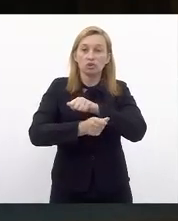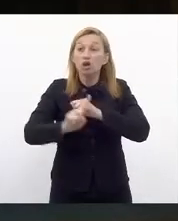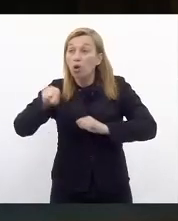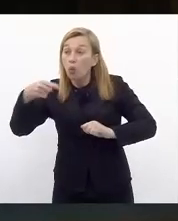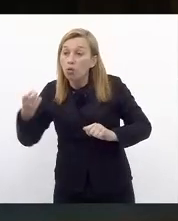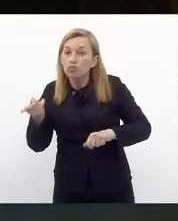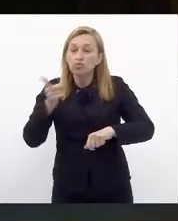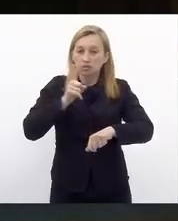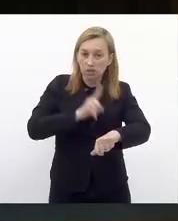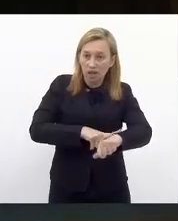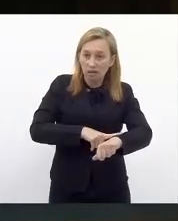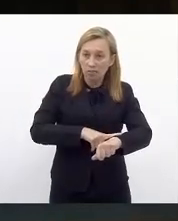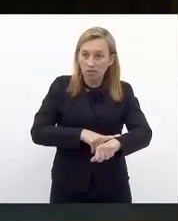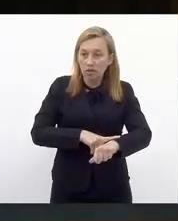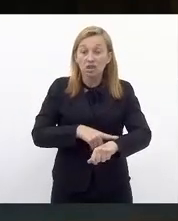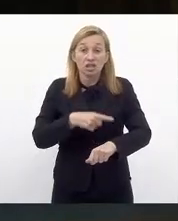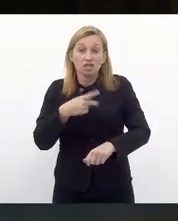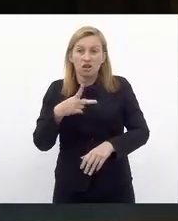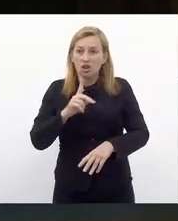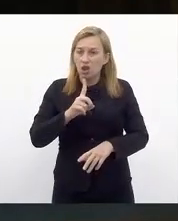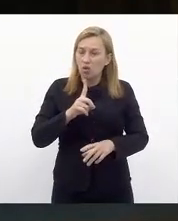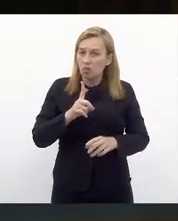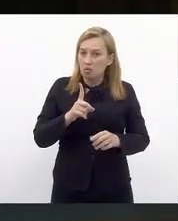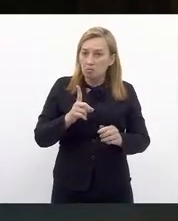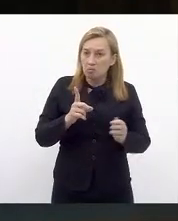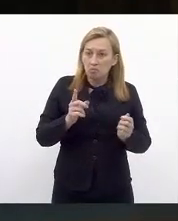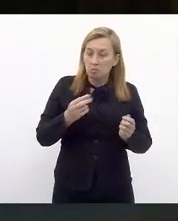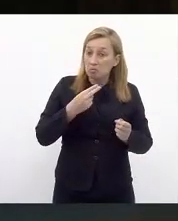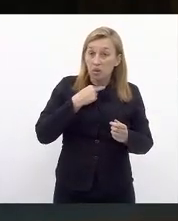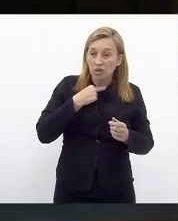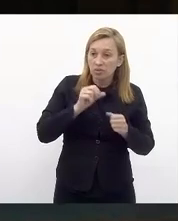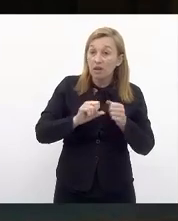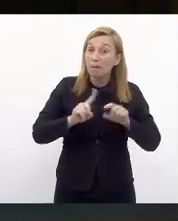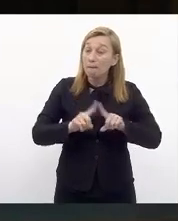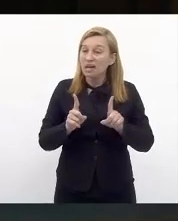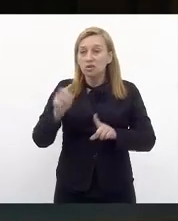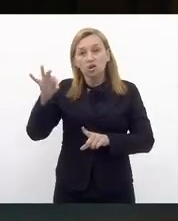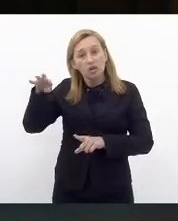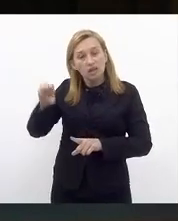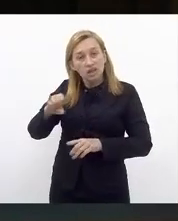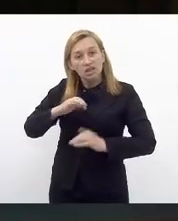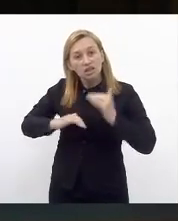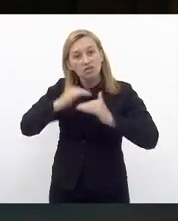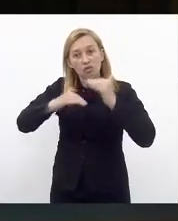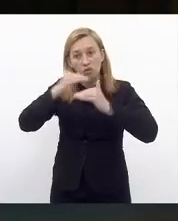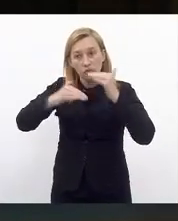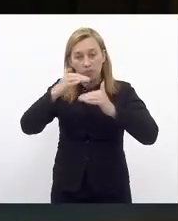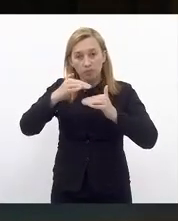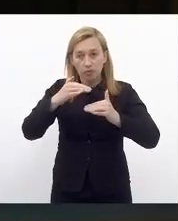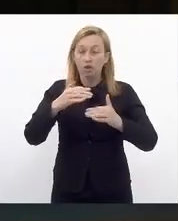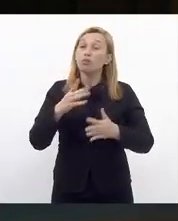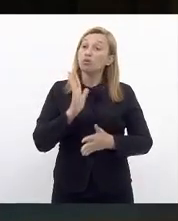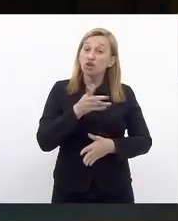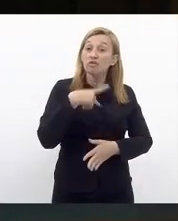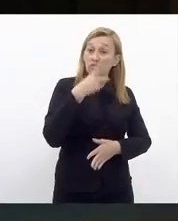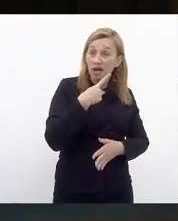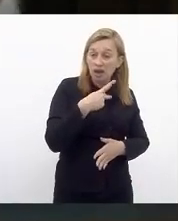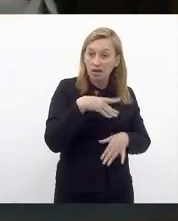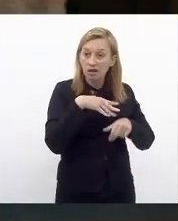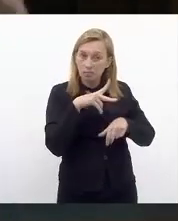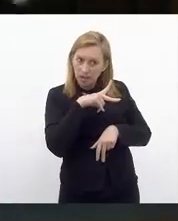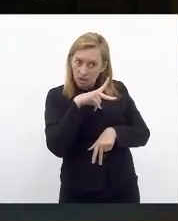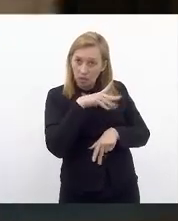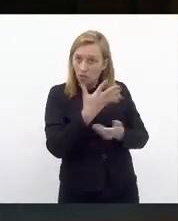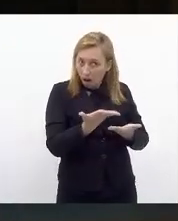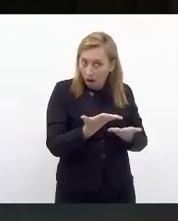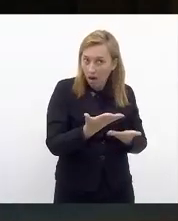outro tempo há quem diga nós não devemos fazer isso eu tenho uma tese desenvolvimentista como falei a pouco em off para você